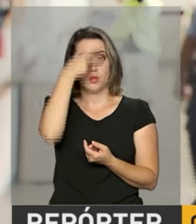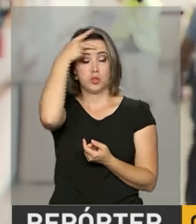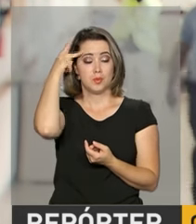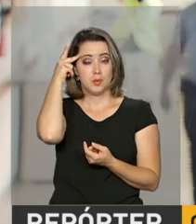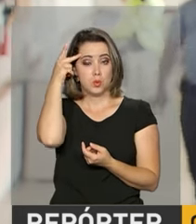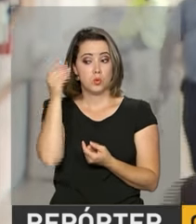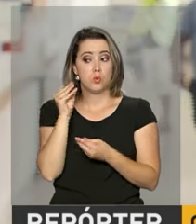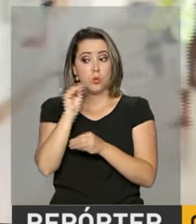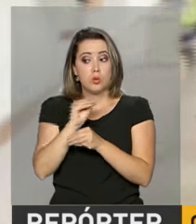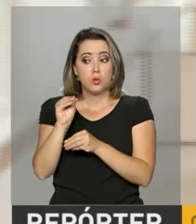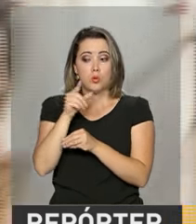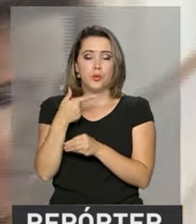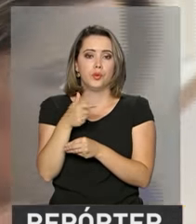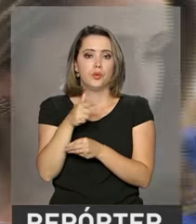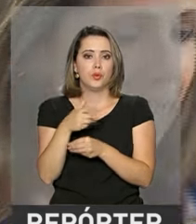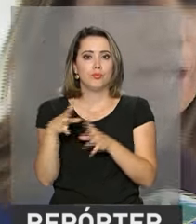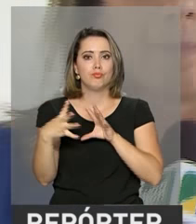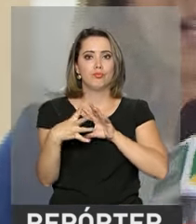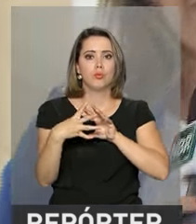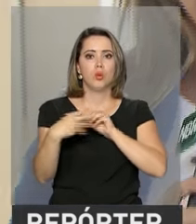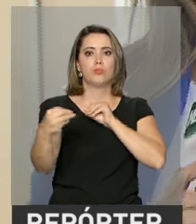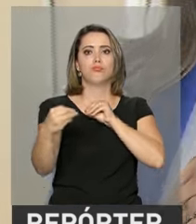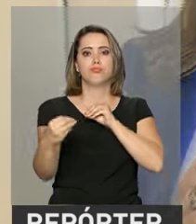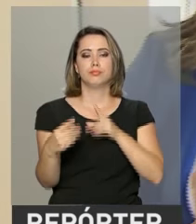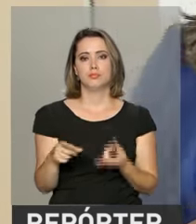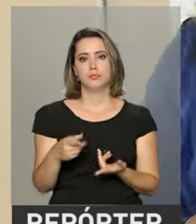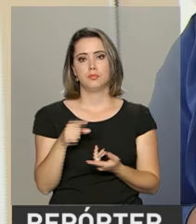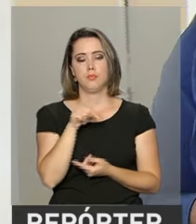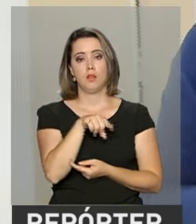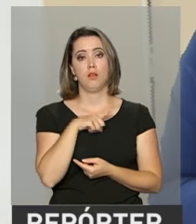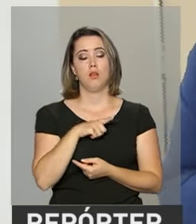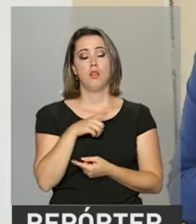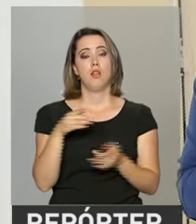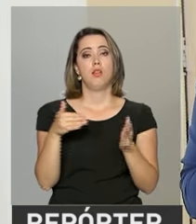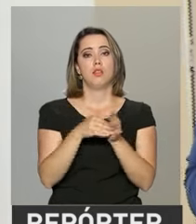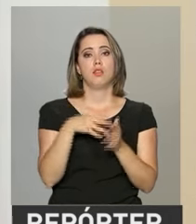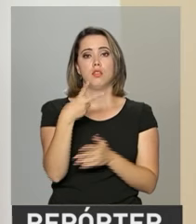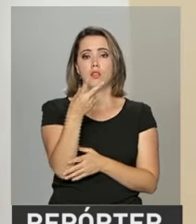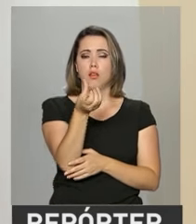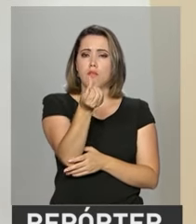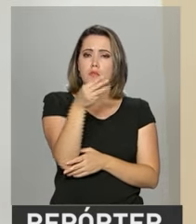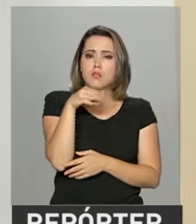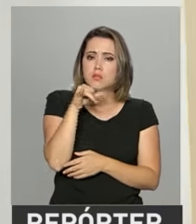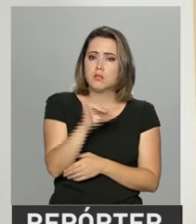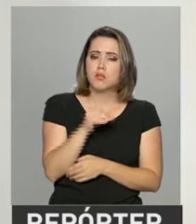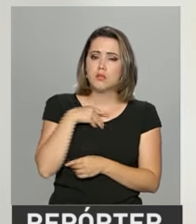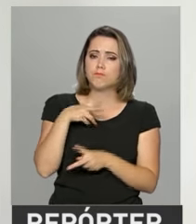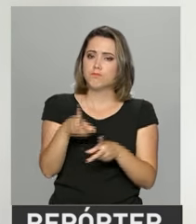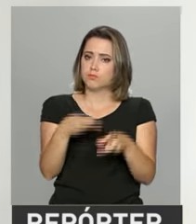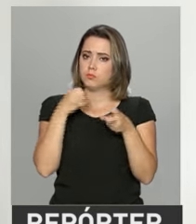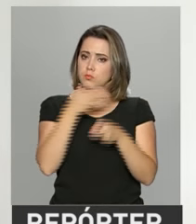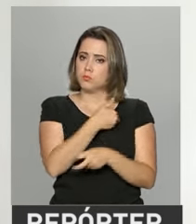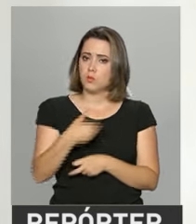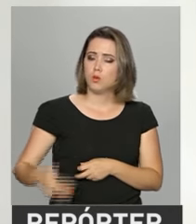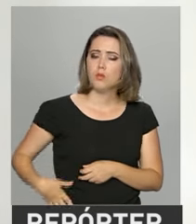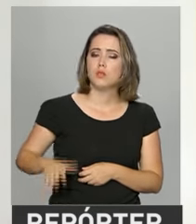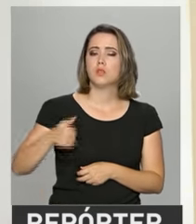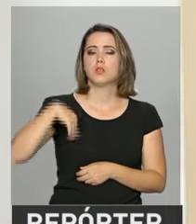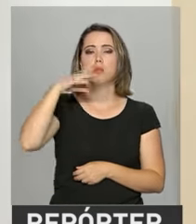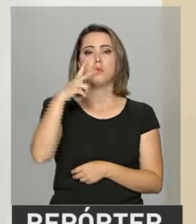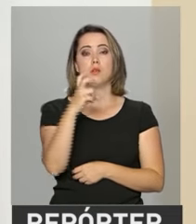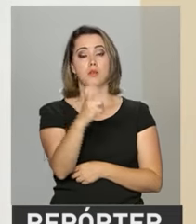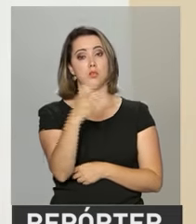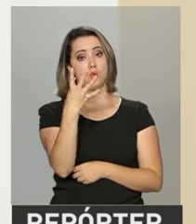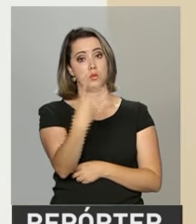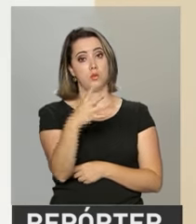não se contaminarem. Obrigada, Guilherme. A campanha vai até o dia 26 de maio e a expectativa do governo é que mais de 54 milhões de